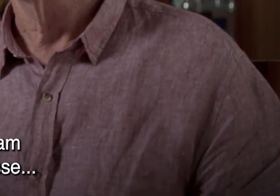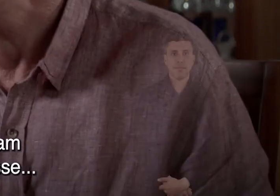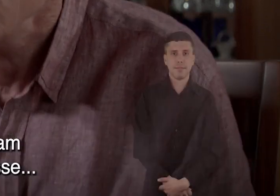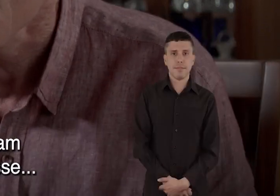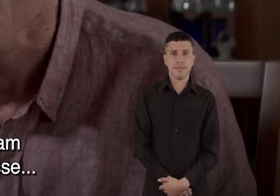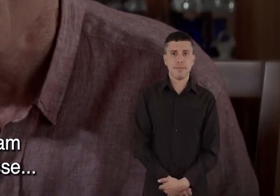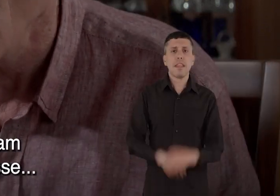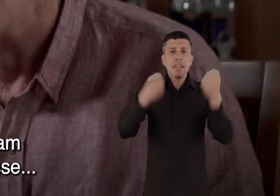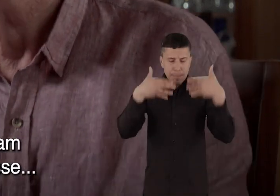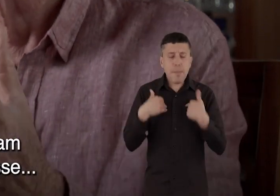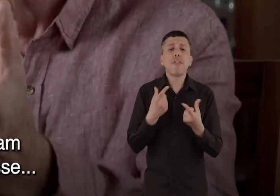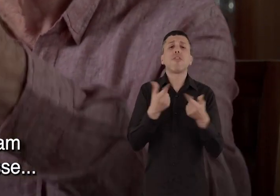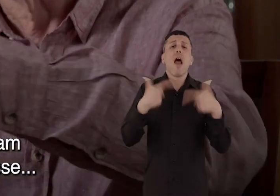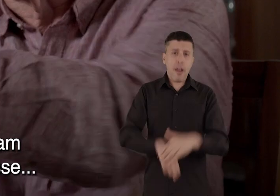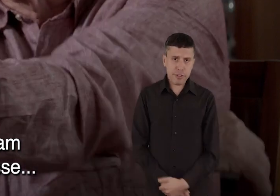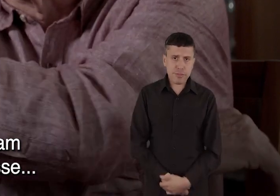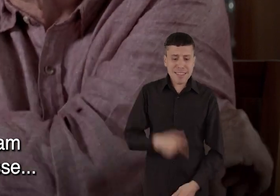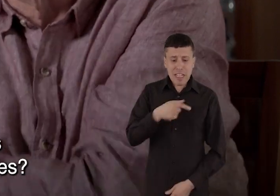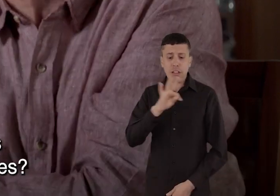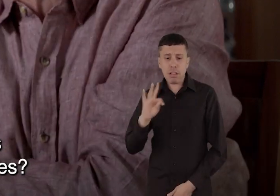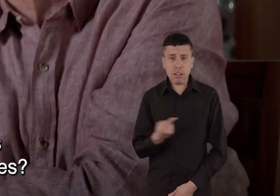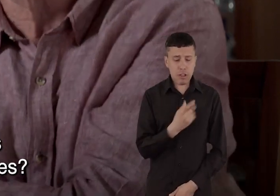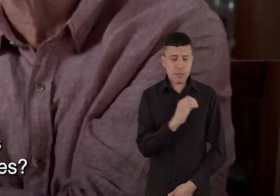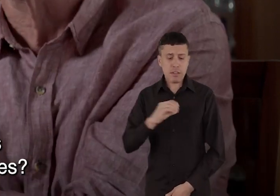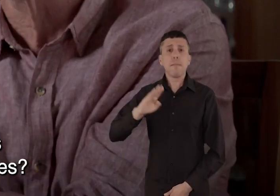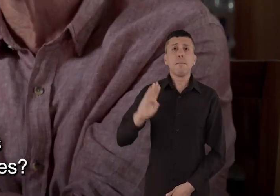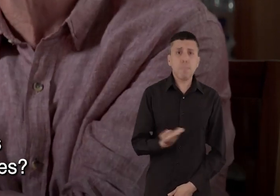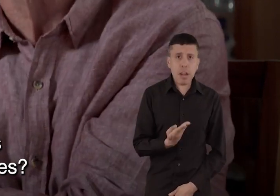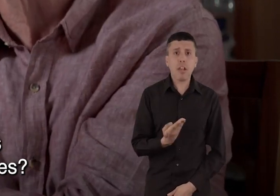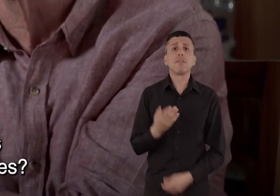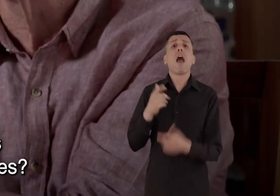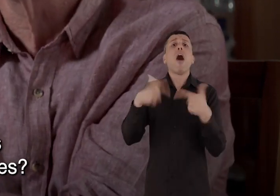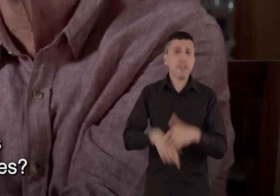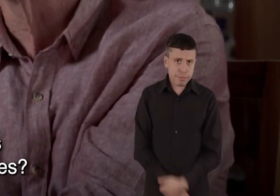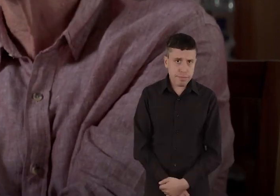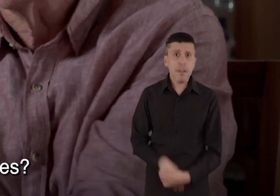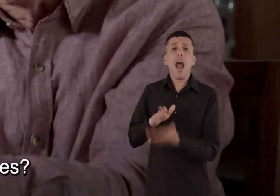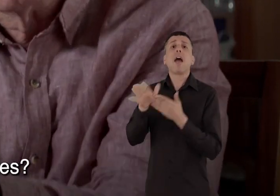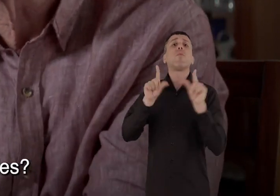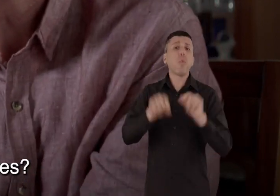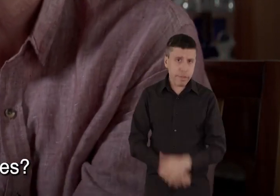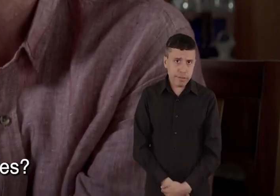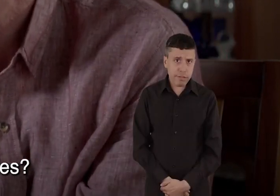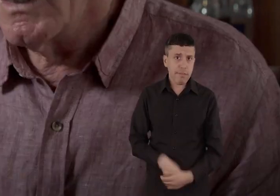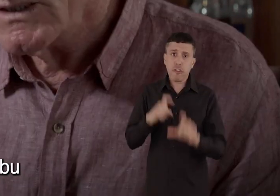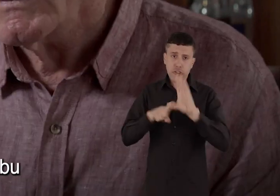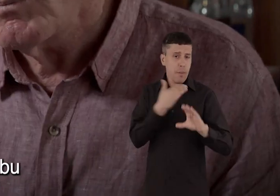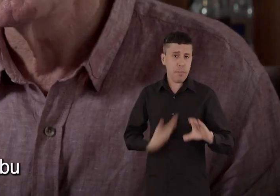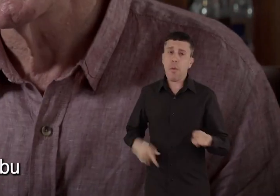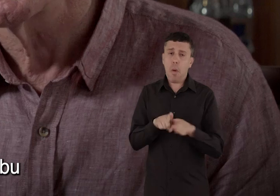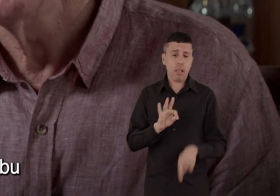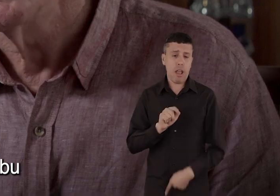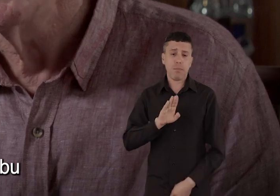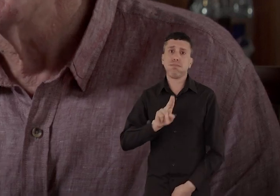dificuldades. Aí me diga, onde foram? Onde estão esses 7 trilhões e 100 bilhões? O que foi feito com eles? A